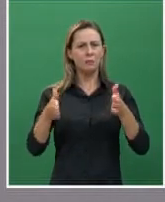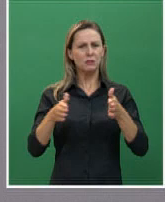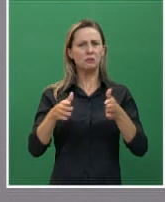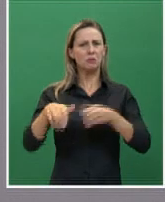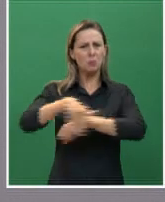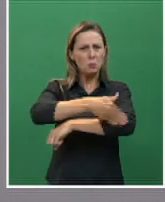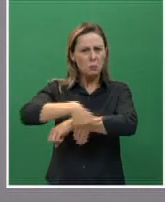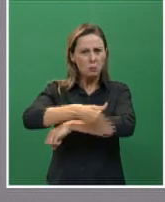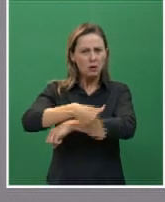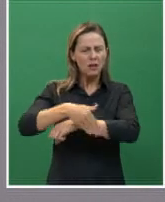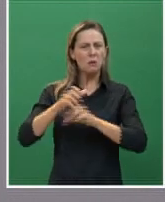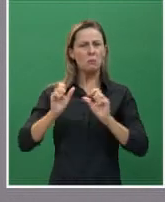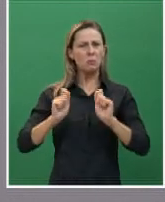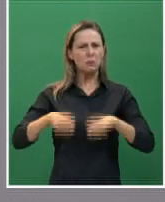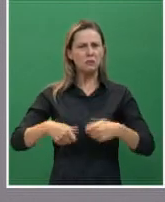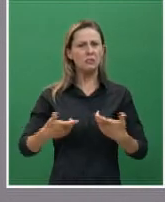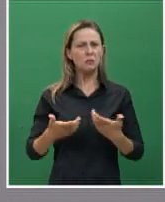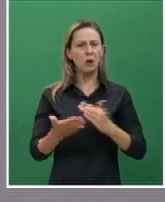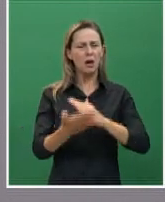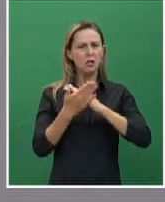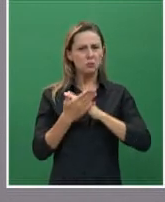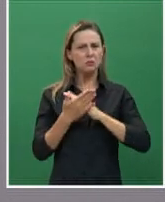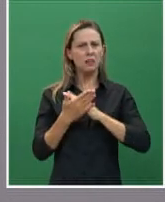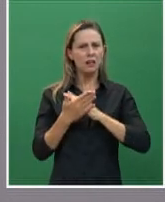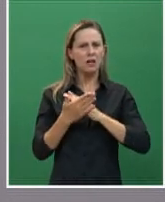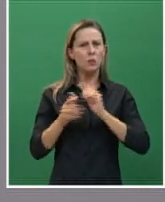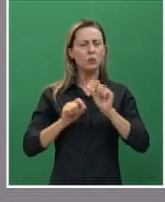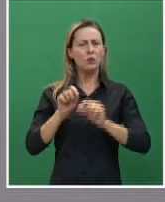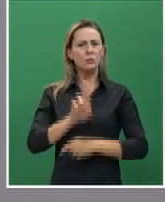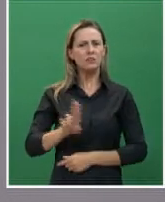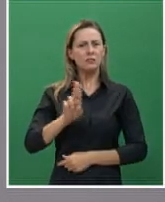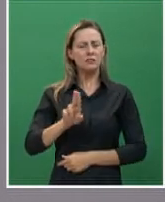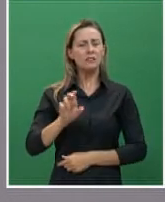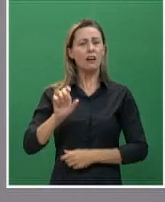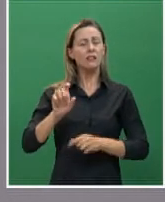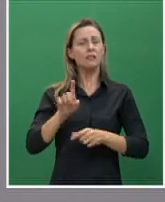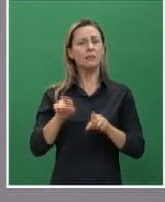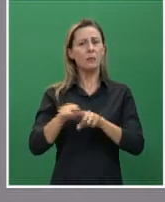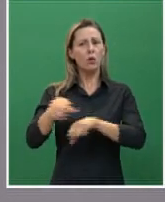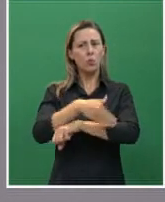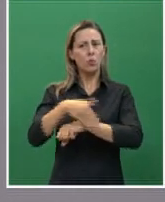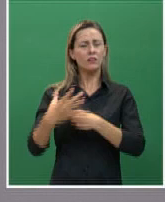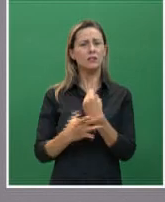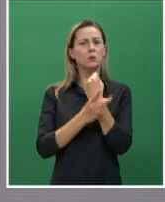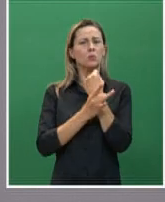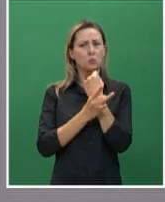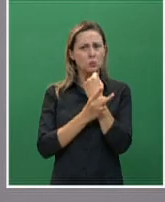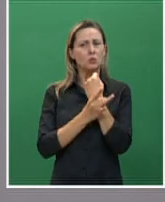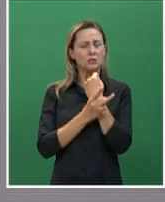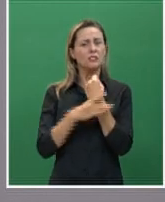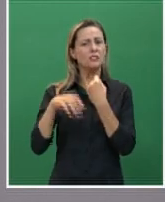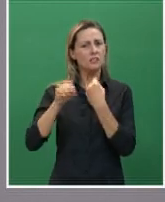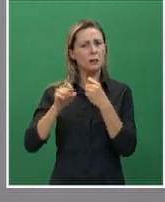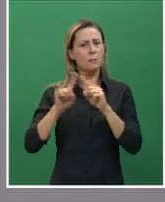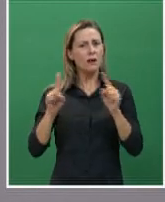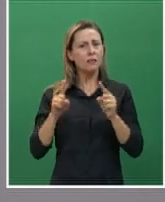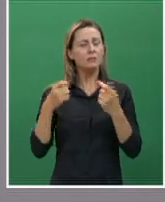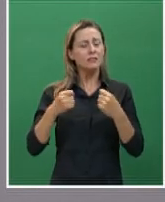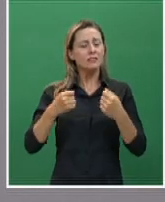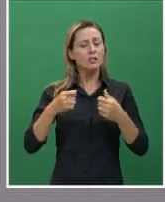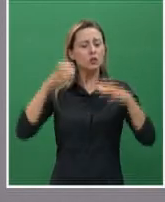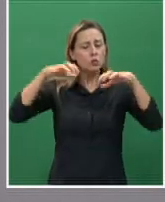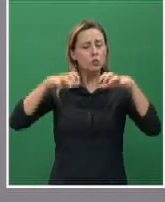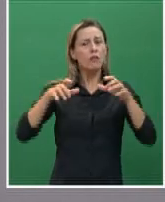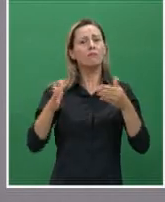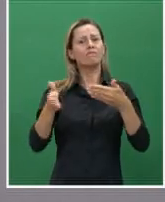pode favorecer a ocupação e havia tão segura que o próprio parece recomendo aqui em casa de chuva ela precisa ser